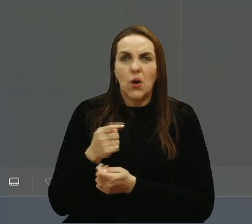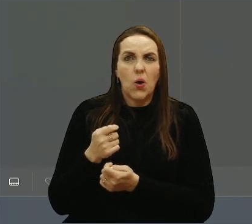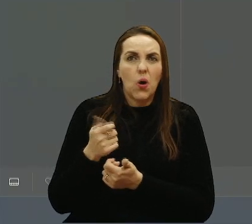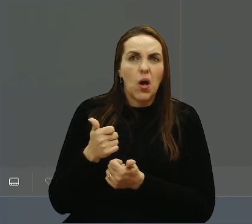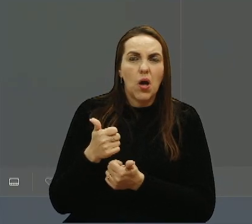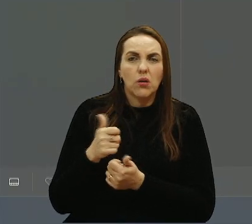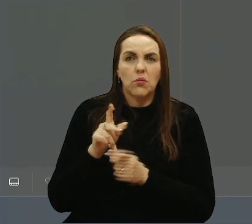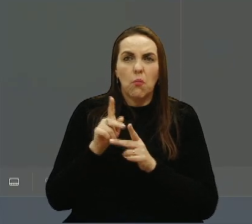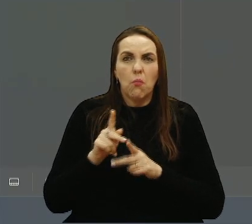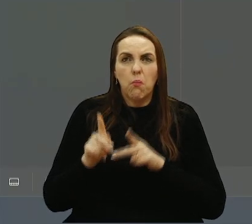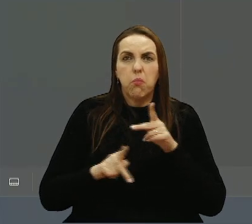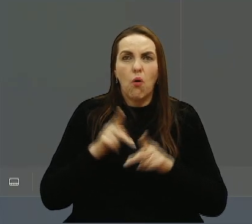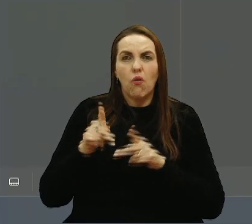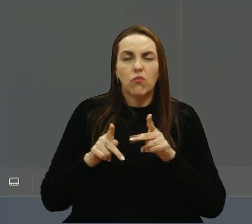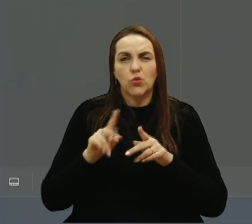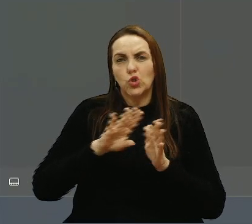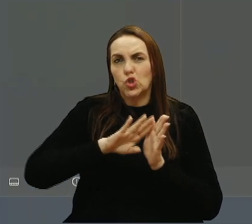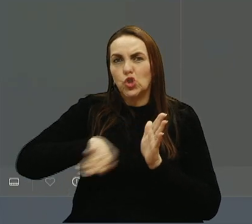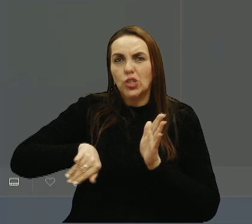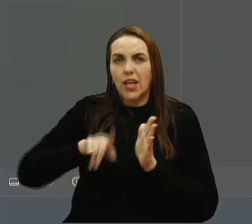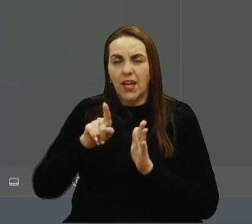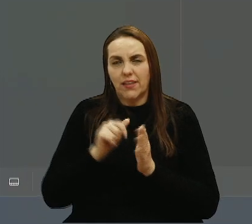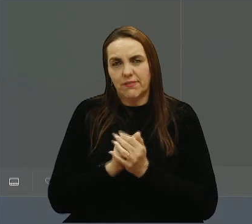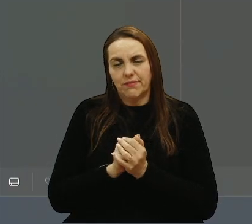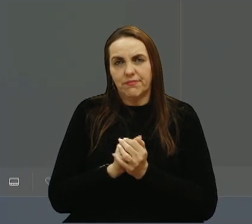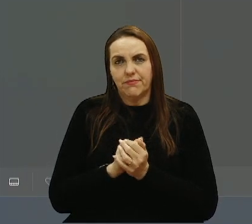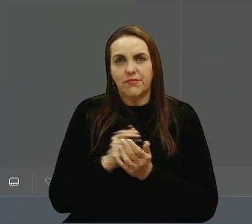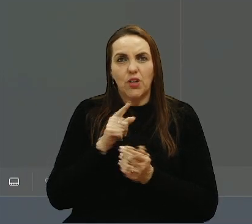do povo te tirar. Você.